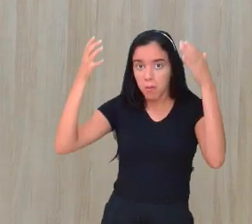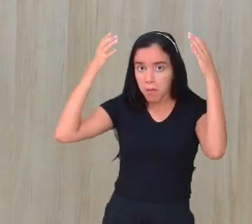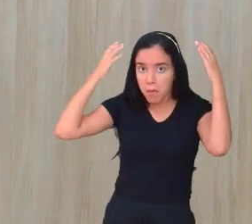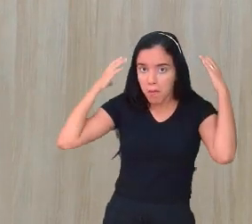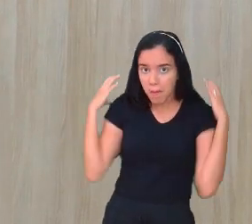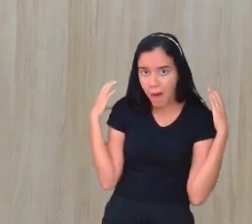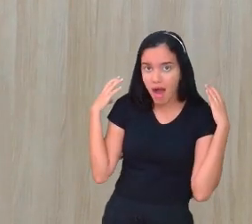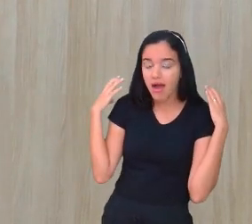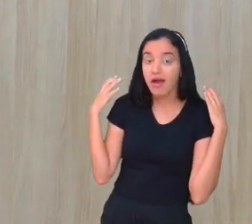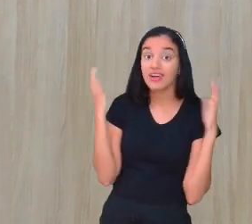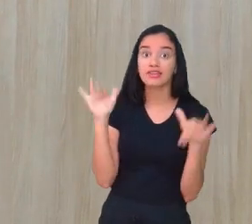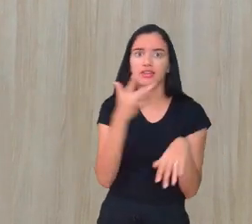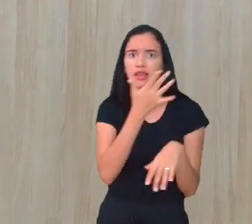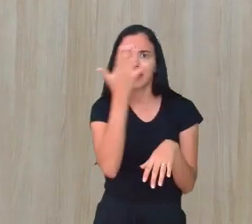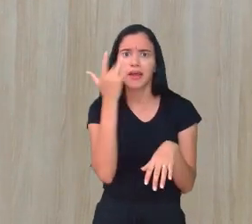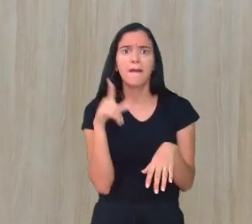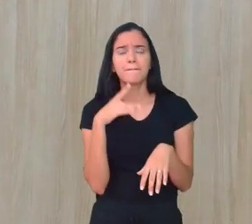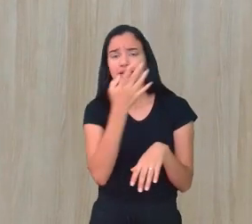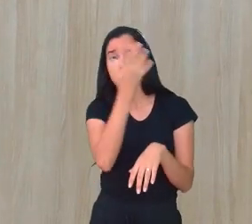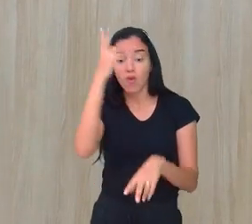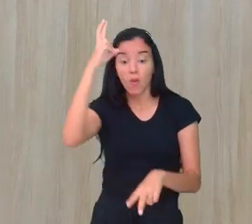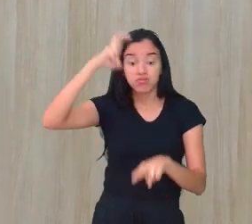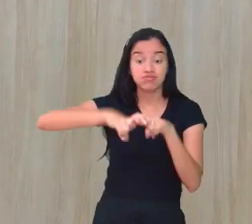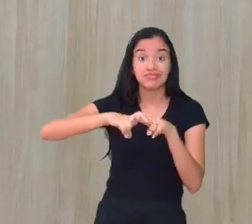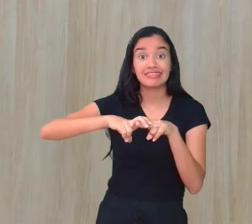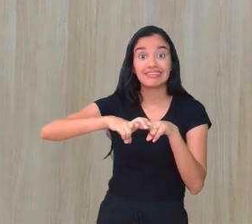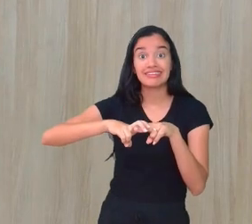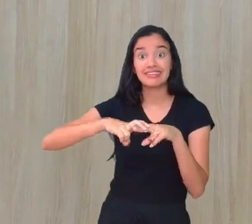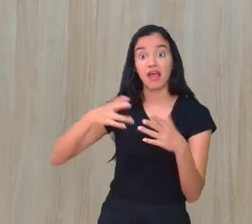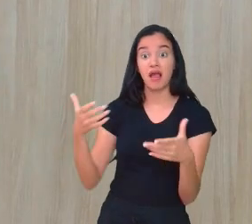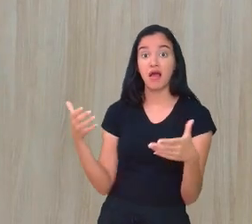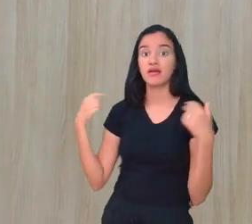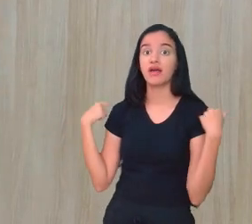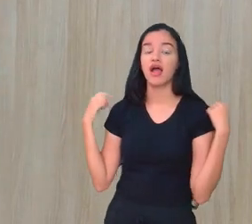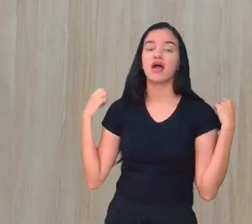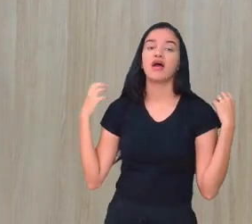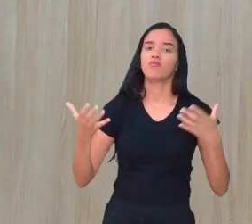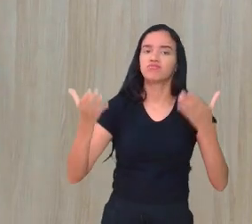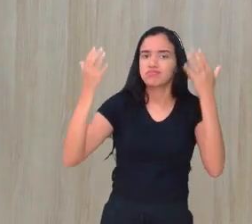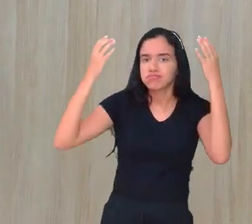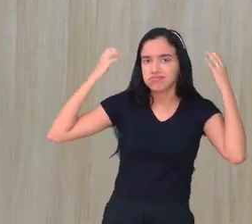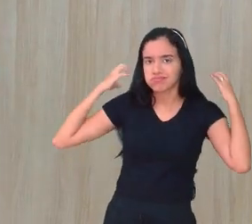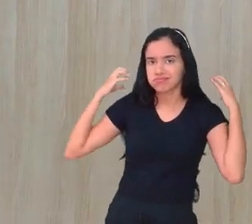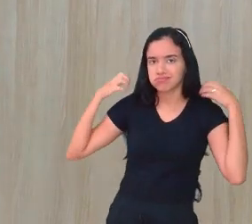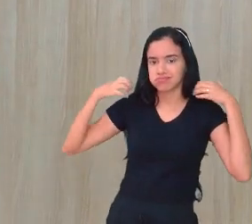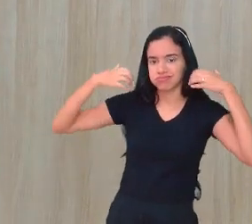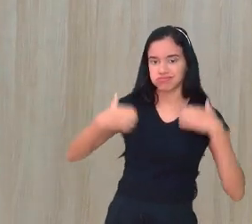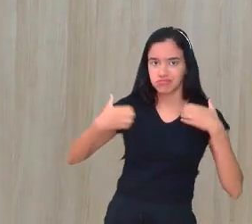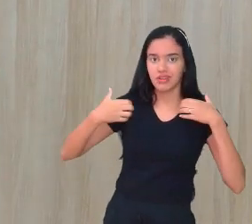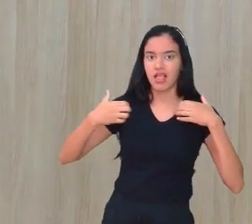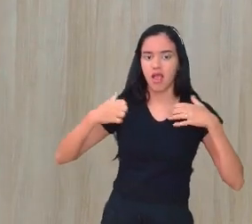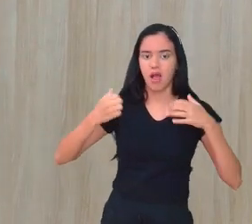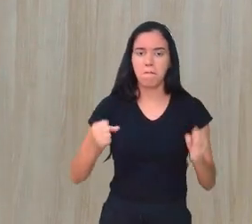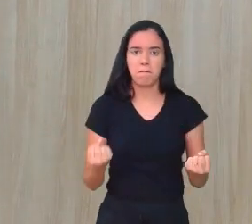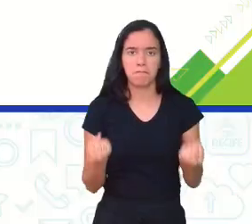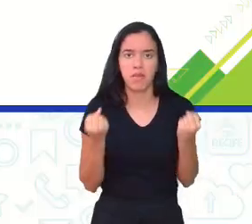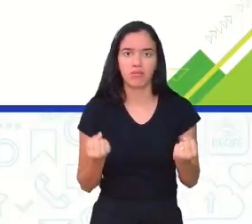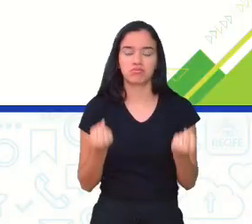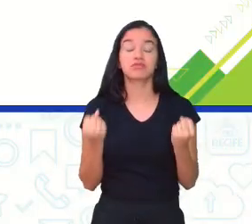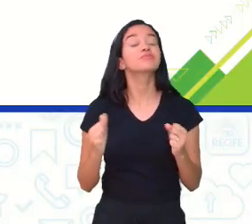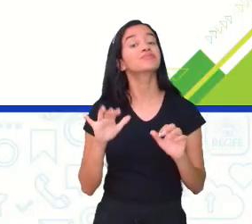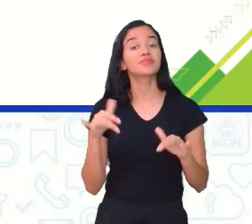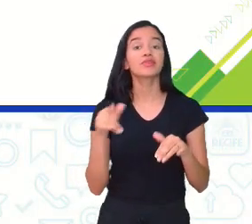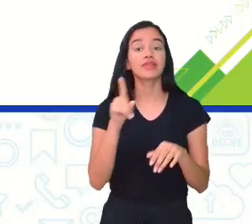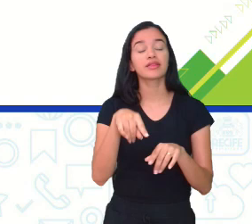né, nas costas do outro e a pessoa vai lá fazer. E consegue fazer um bocado. Eu não consigo não, viu? E aí,